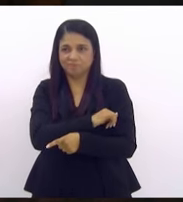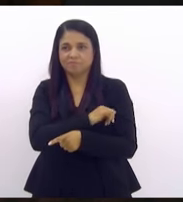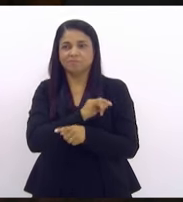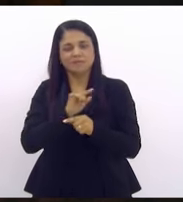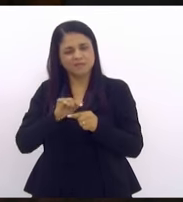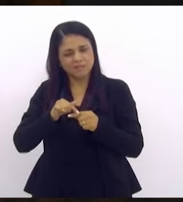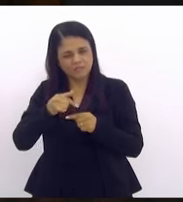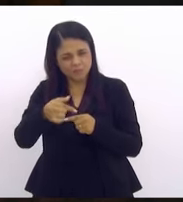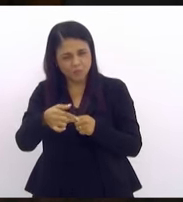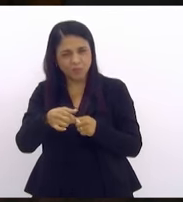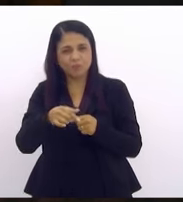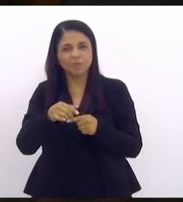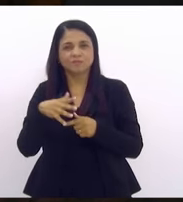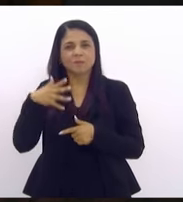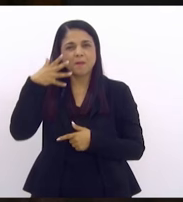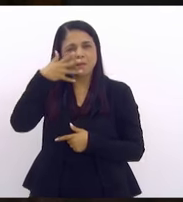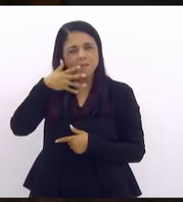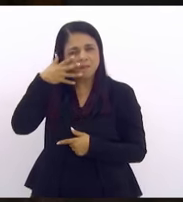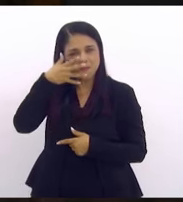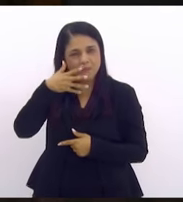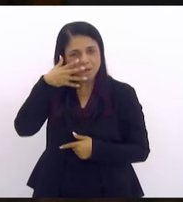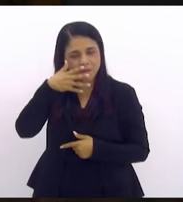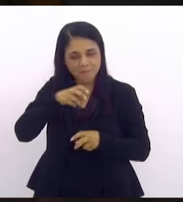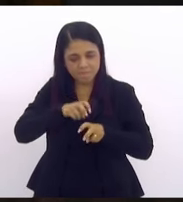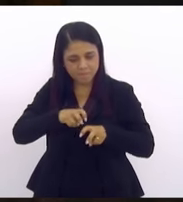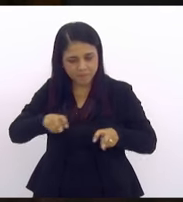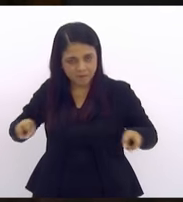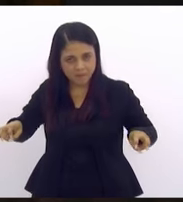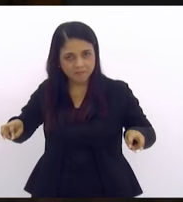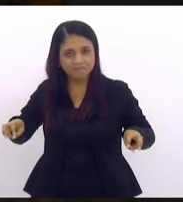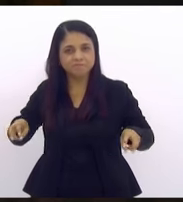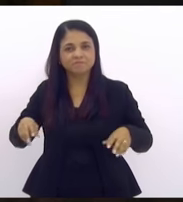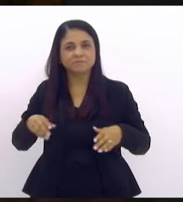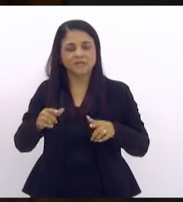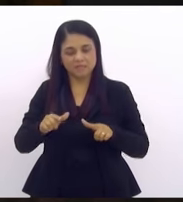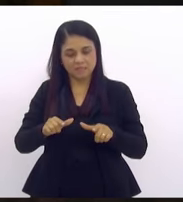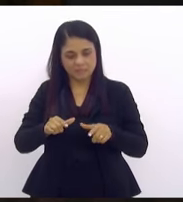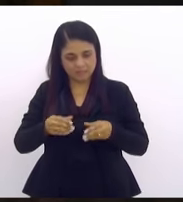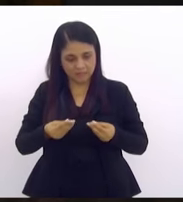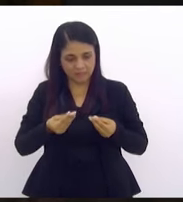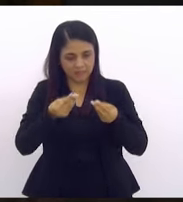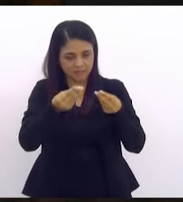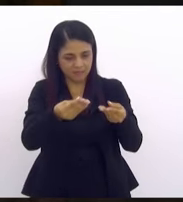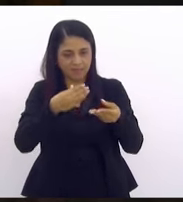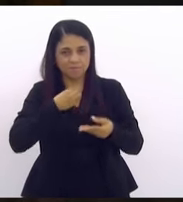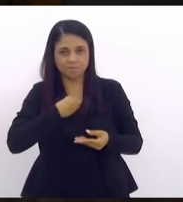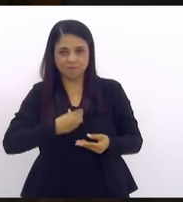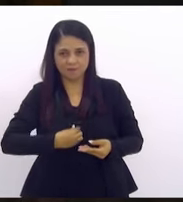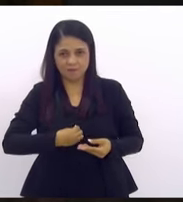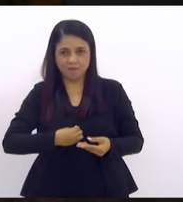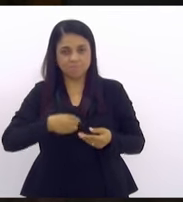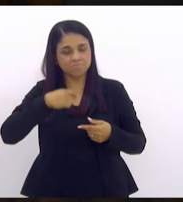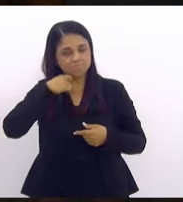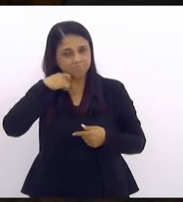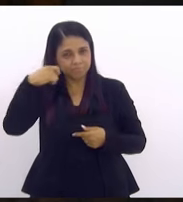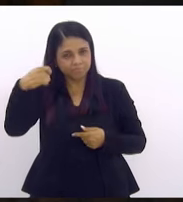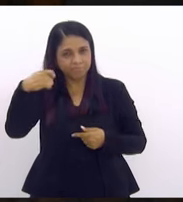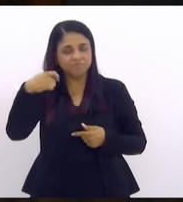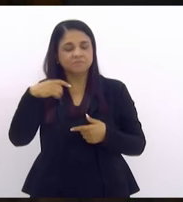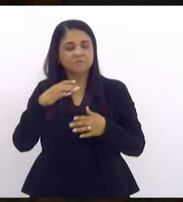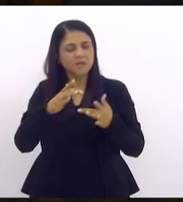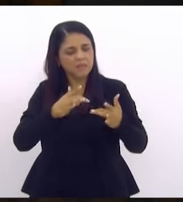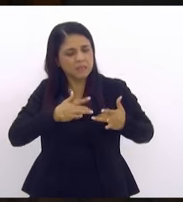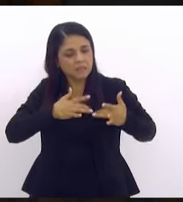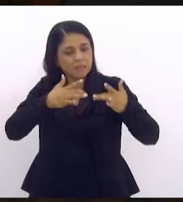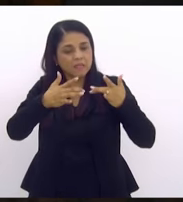pouco mais após a fala de algumas pessoas aqui iremos entregar a senhor é mais do que merecido pela dedicação